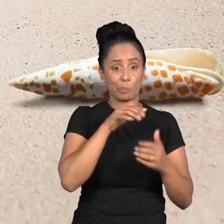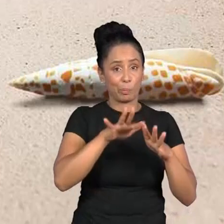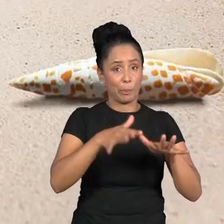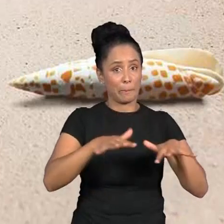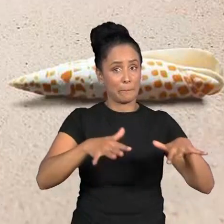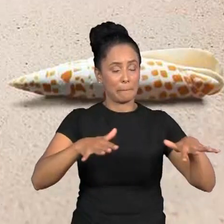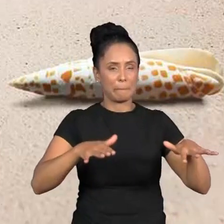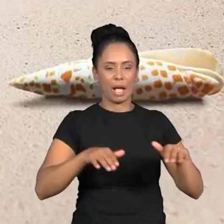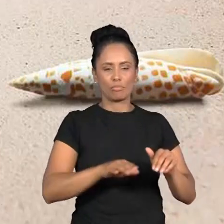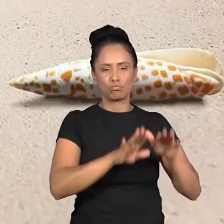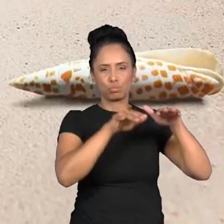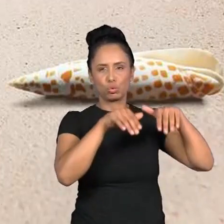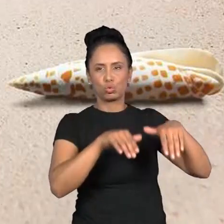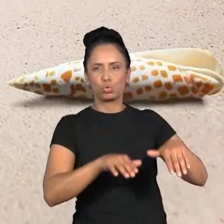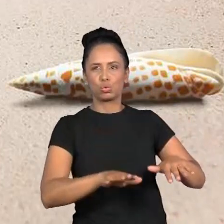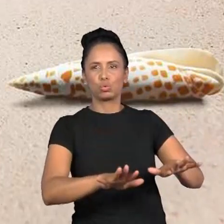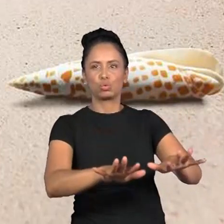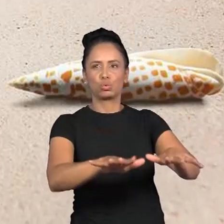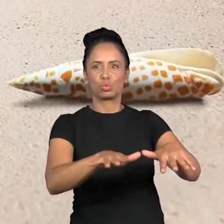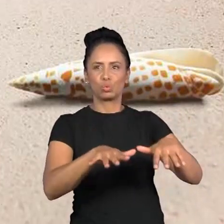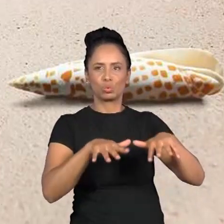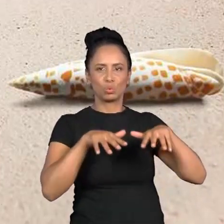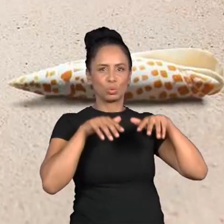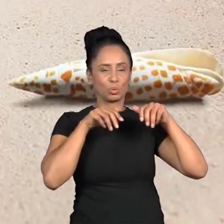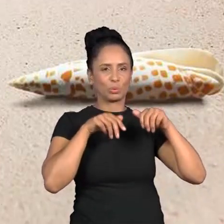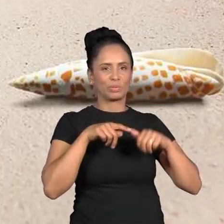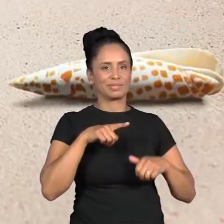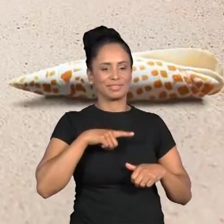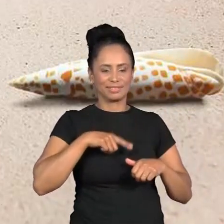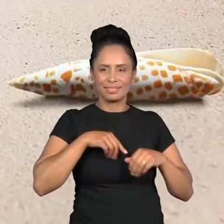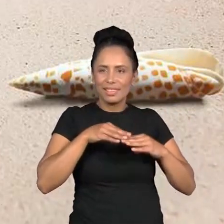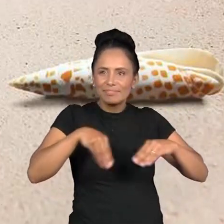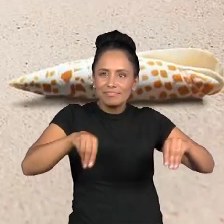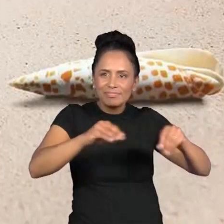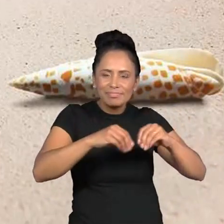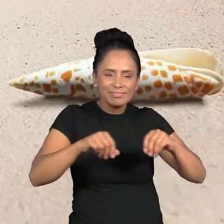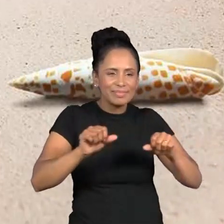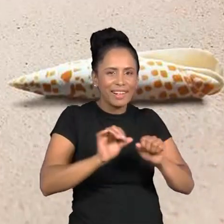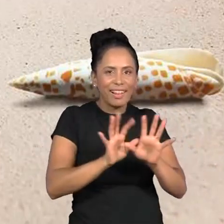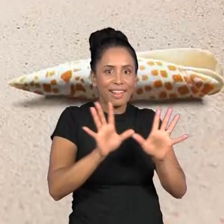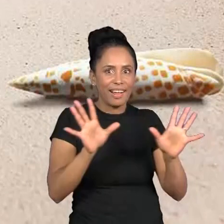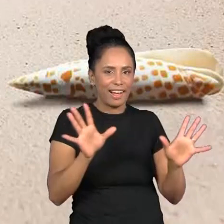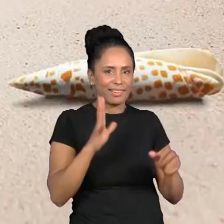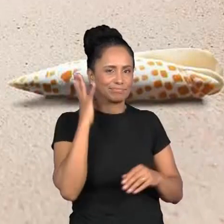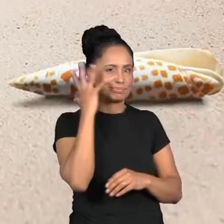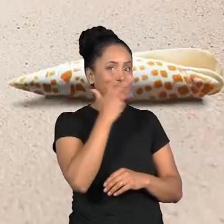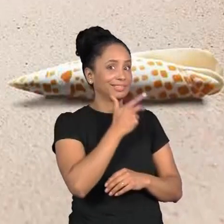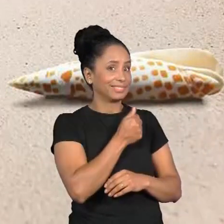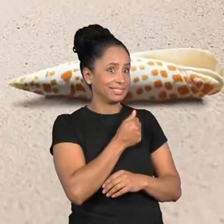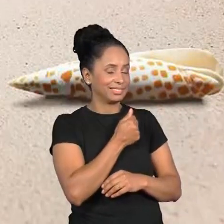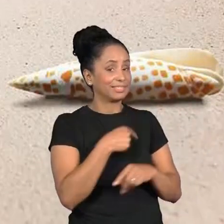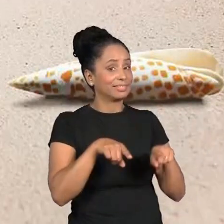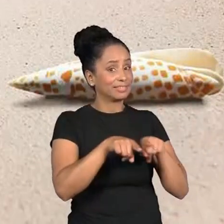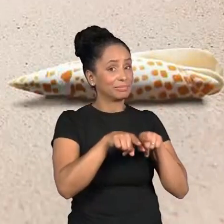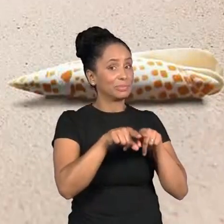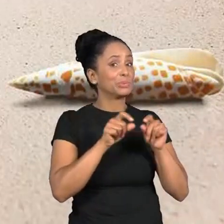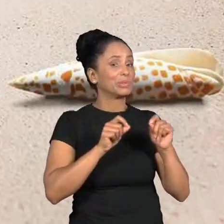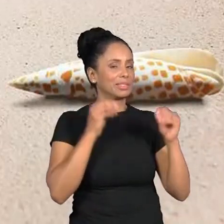as ondas vindo, uma água limpinha, uma areia clarinha também. Temos aqui um